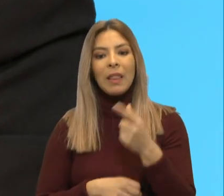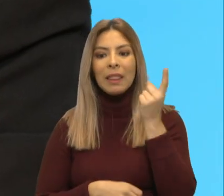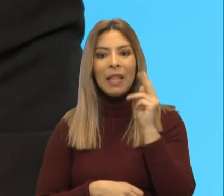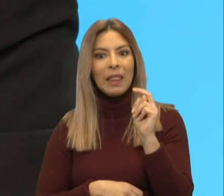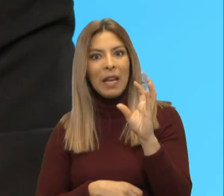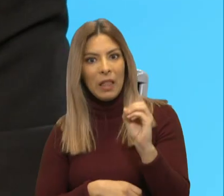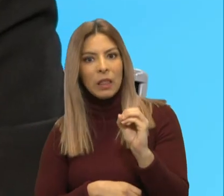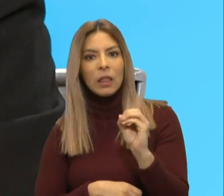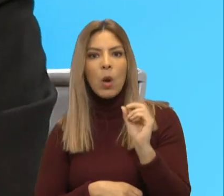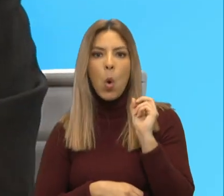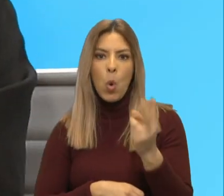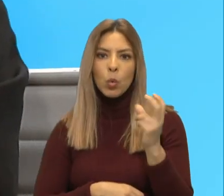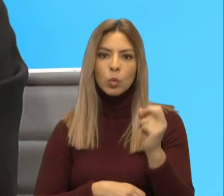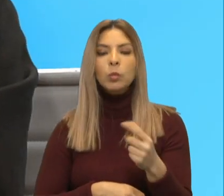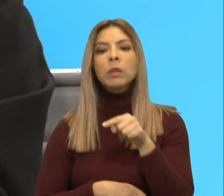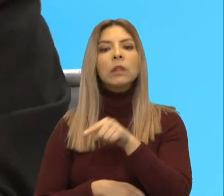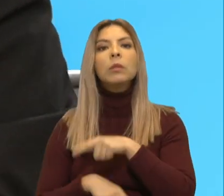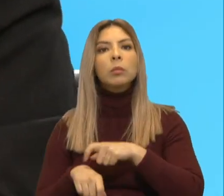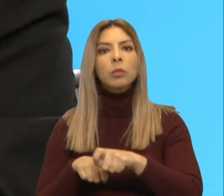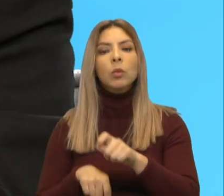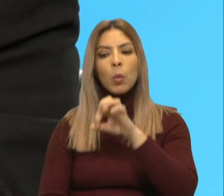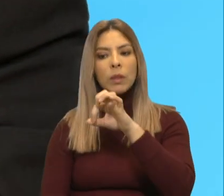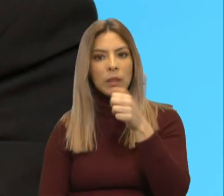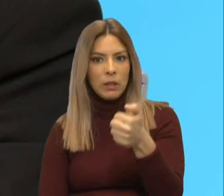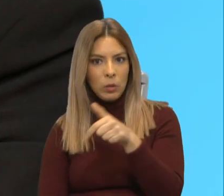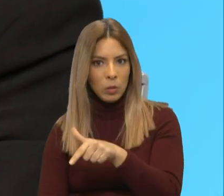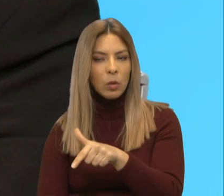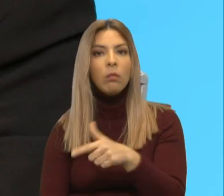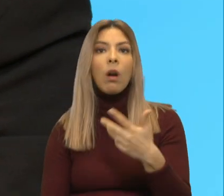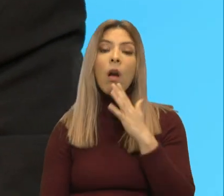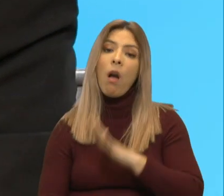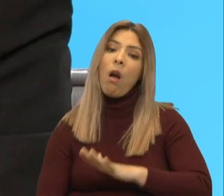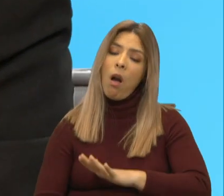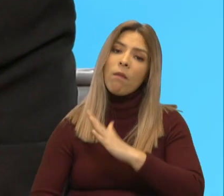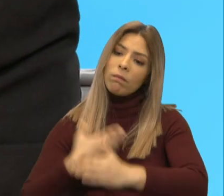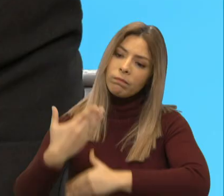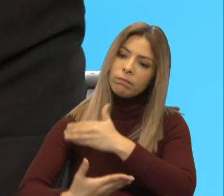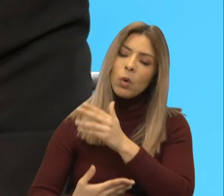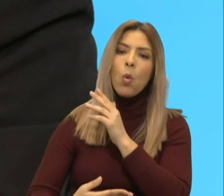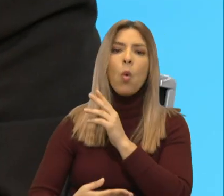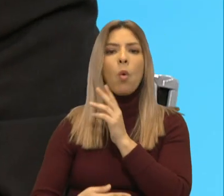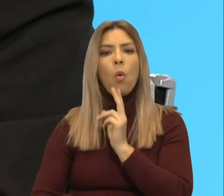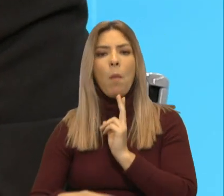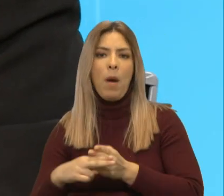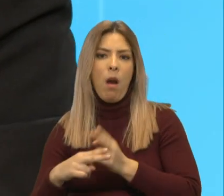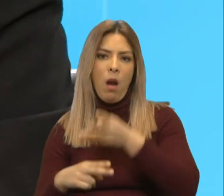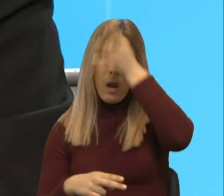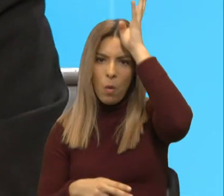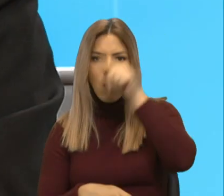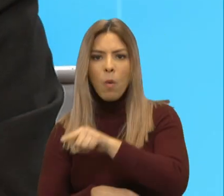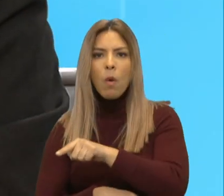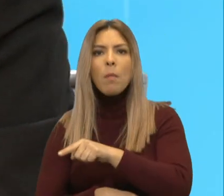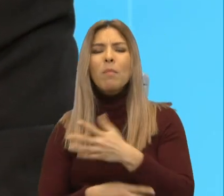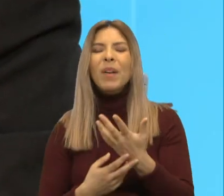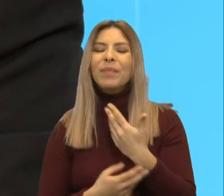de 1985. Então as duas causas já estão na fase romana e penso que não dentro de